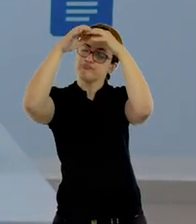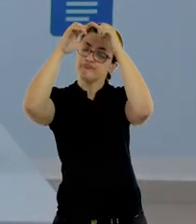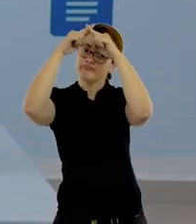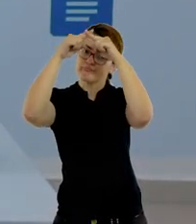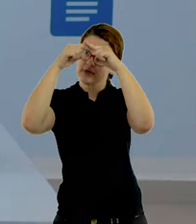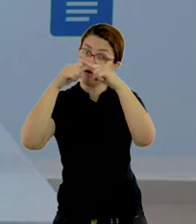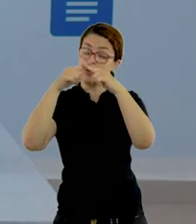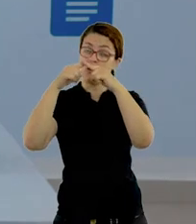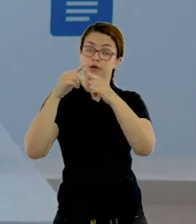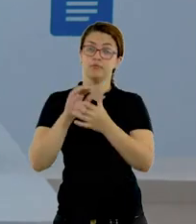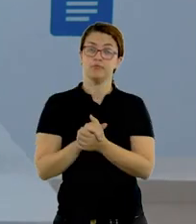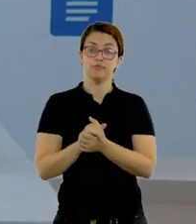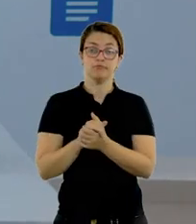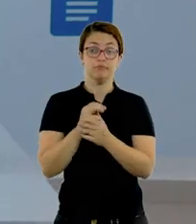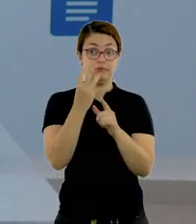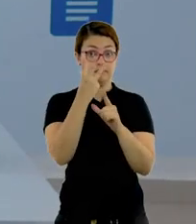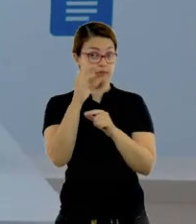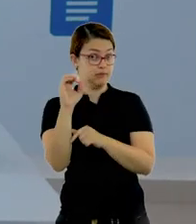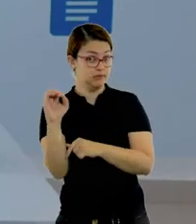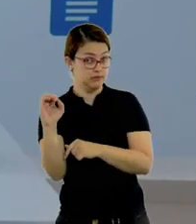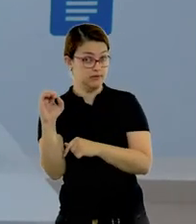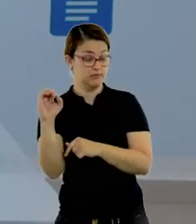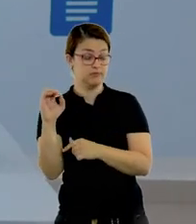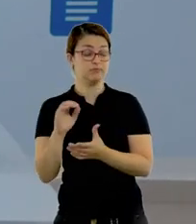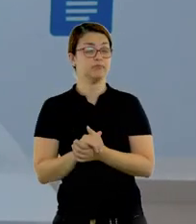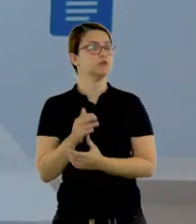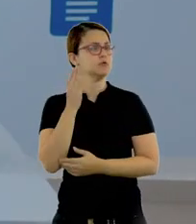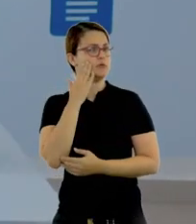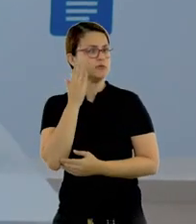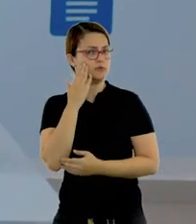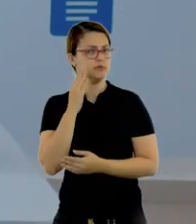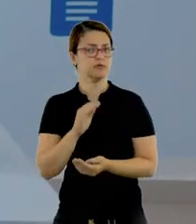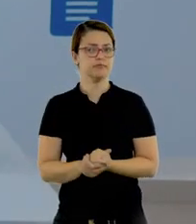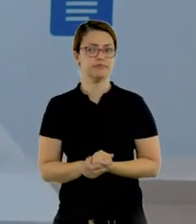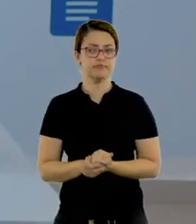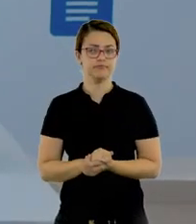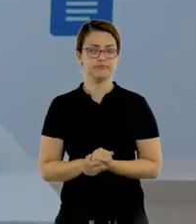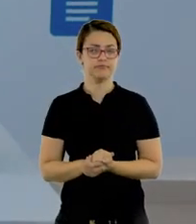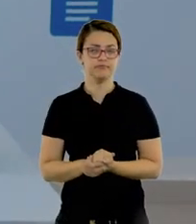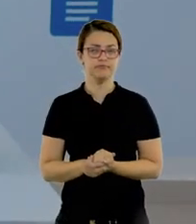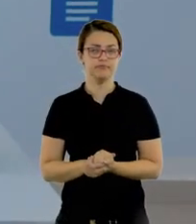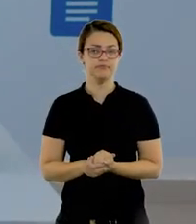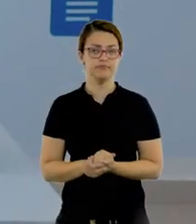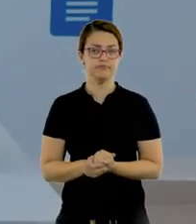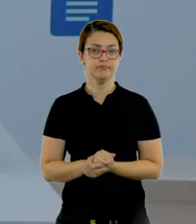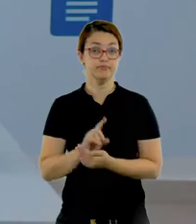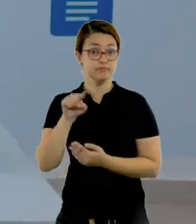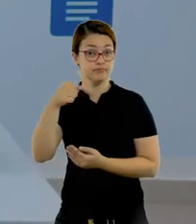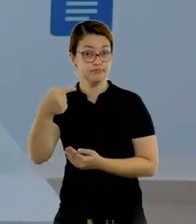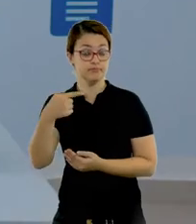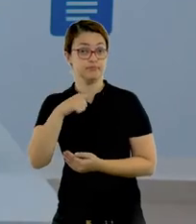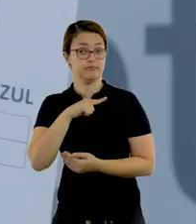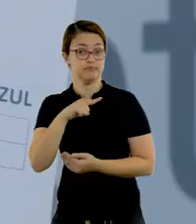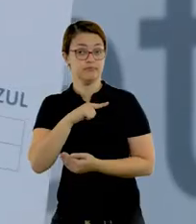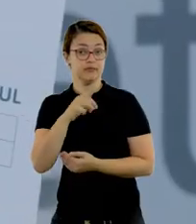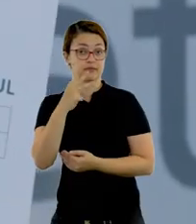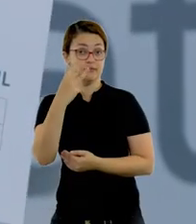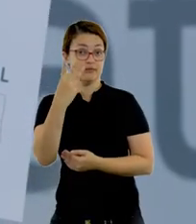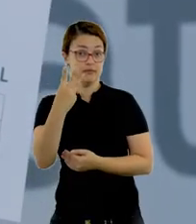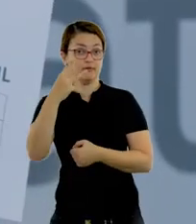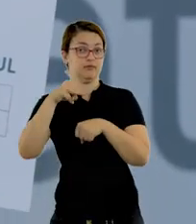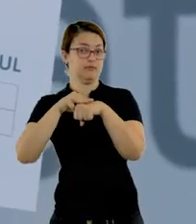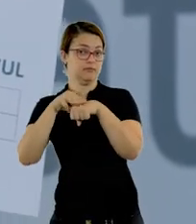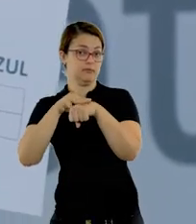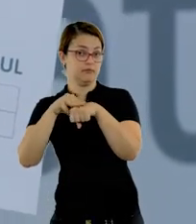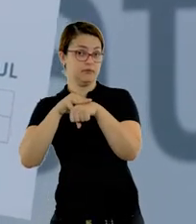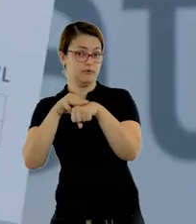multiplicação, tá? 3 vezes o 100, 300. Ah, então eu sei que aqui na segunda parte é 300. Depois eu tenho